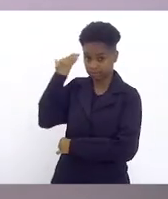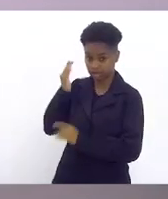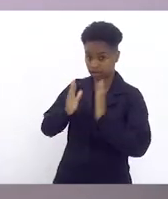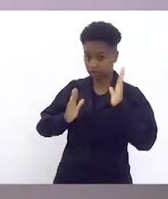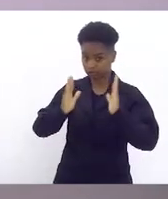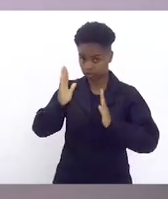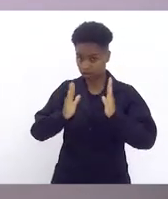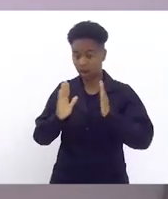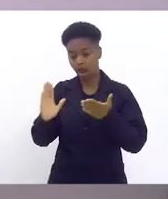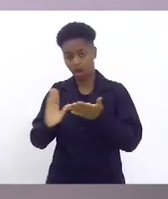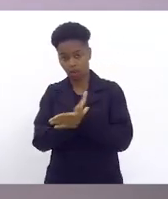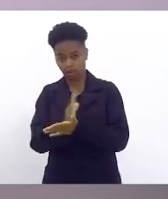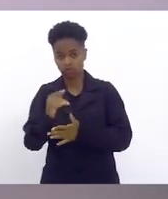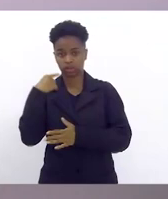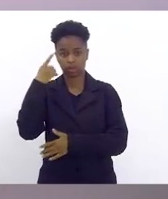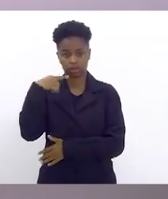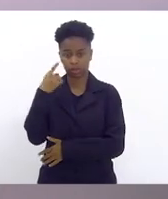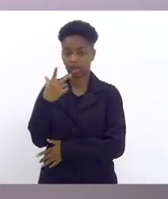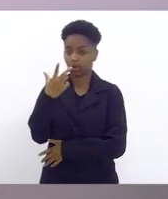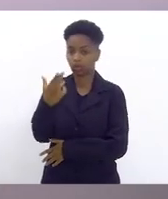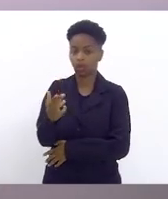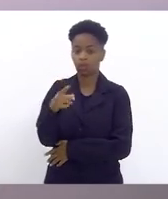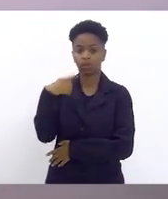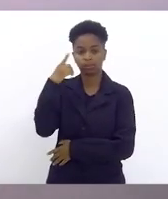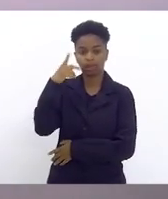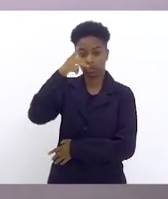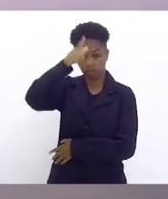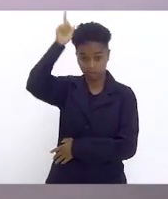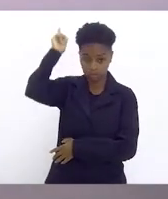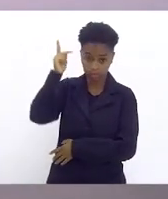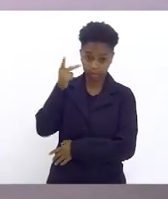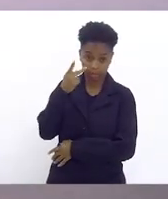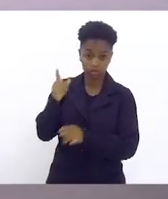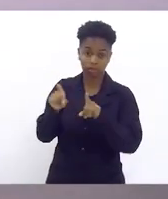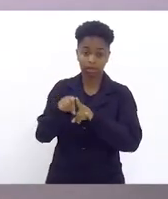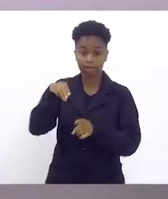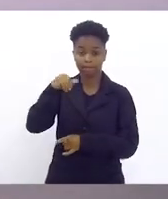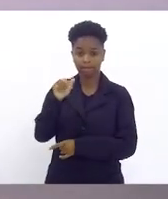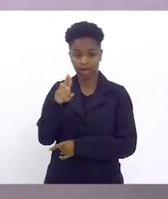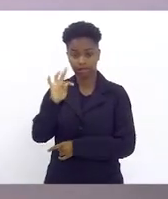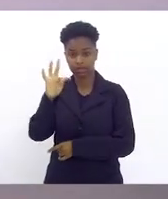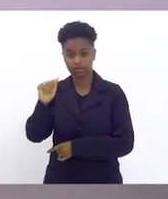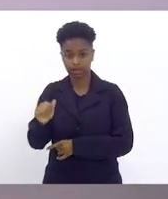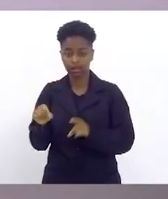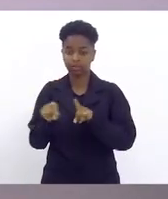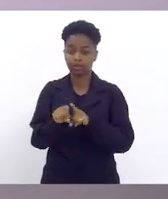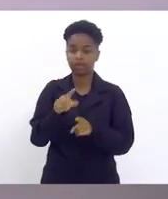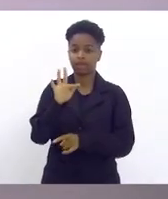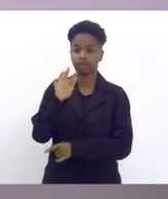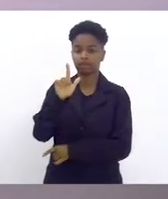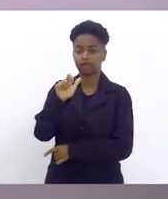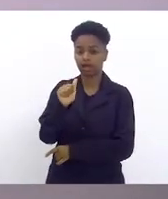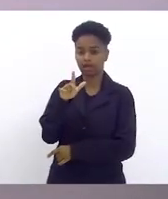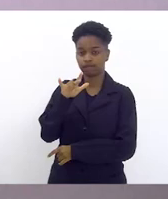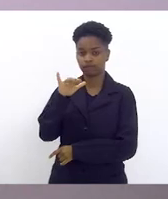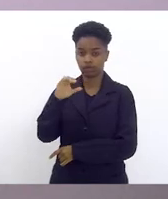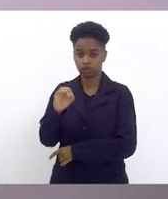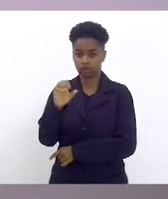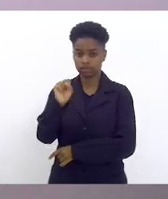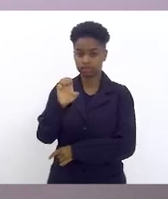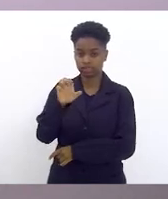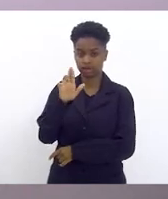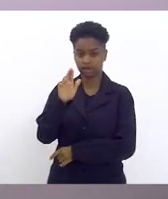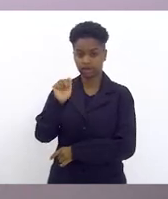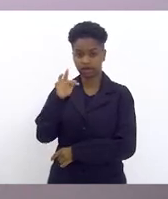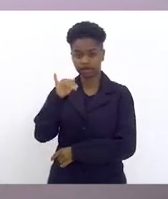por alguns deputados como Deputado Luiz Paulo Deputado da Marta e deputado Flávio serafini que naquele momento presidia